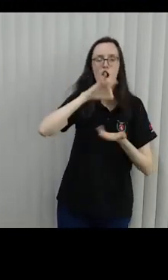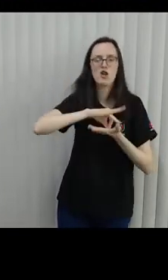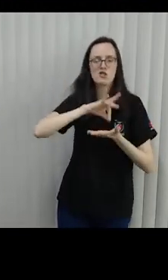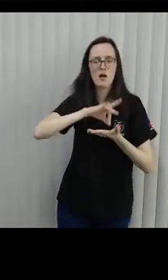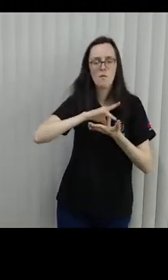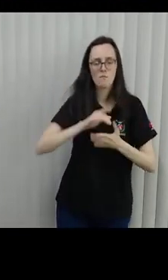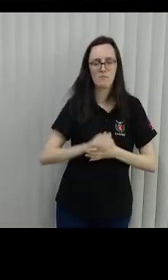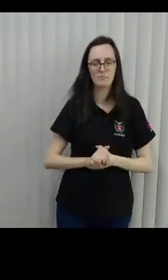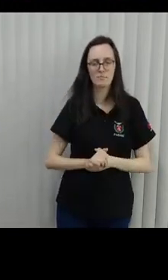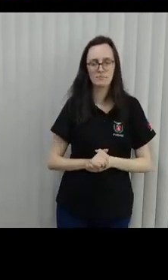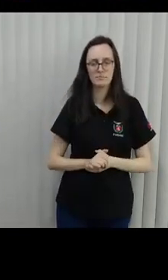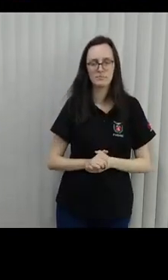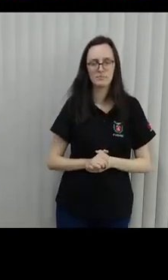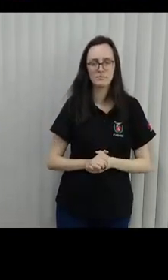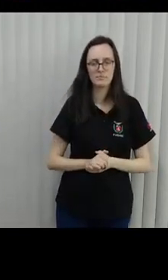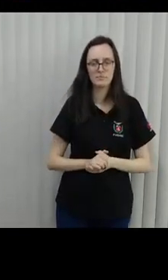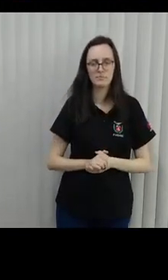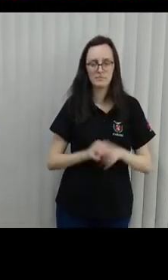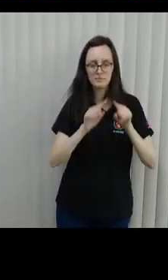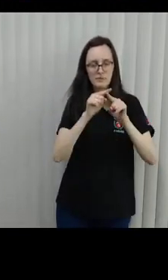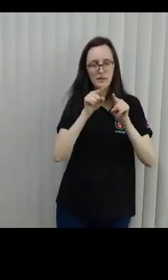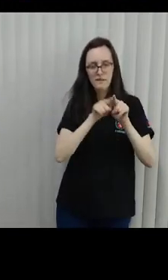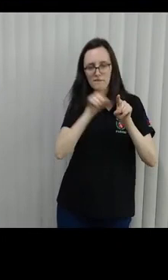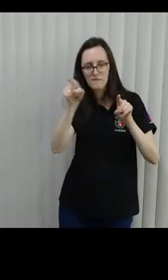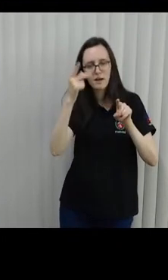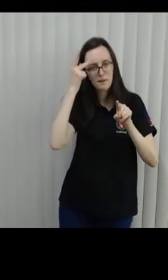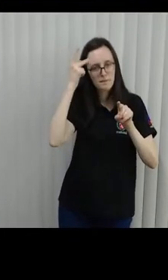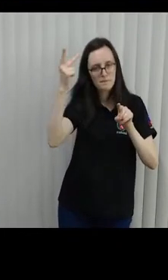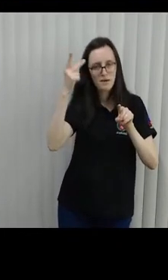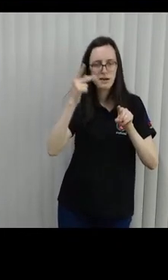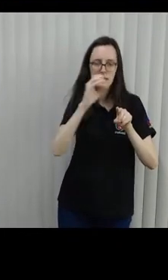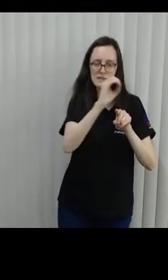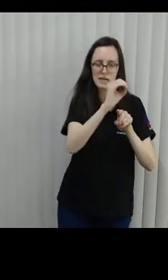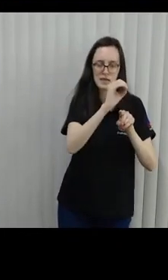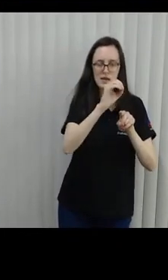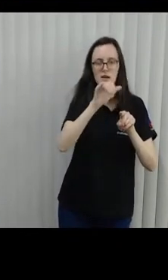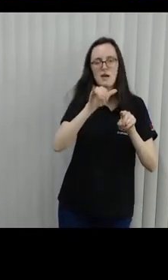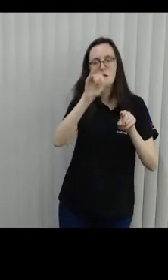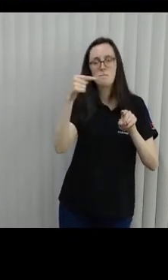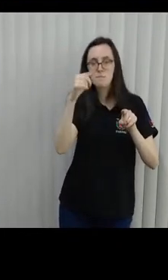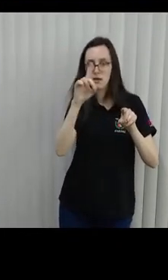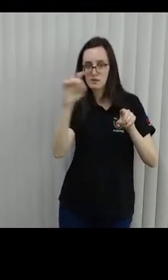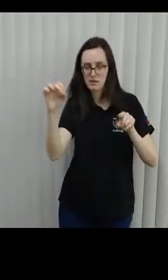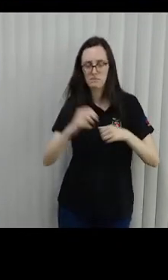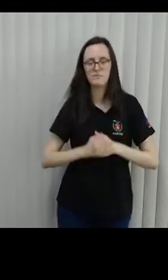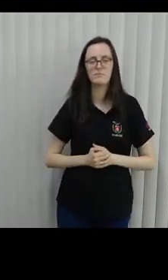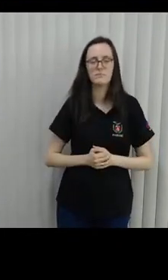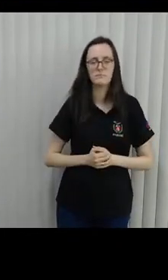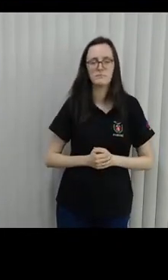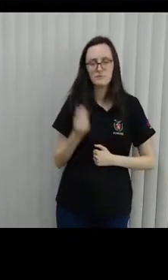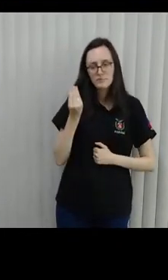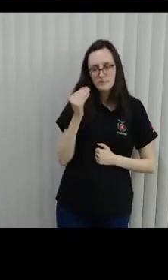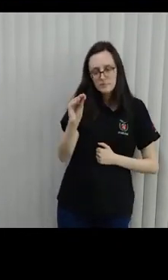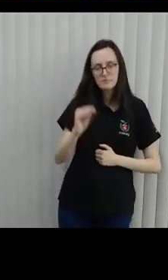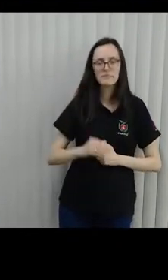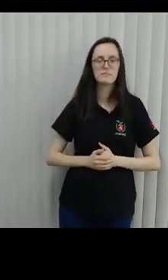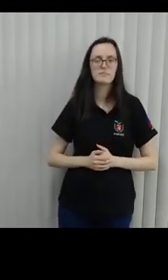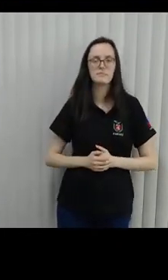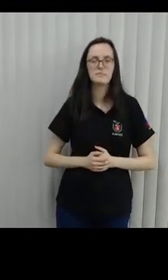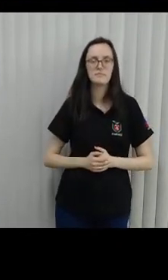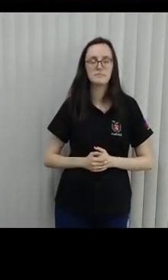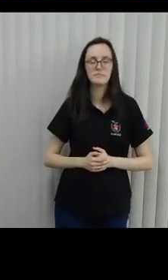dela, que é essa aqui, ó, vá para 0 e Y menos 100, tá bom? Então, o que eu vou fazer agora? Vamos colocar essa verificação.